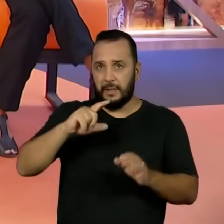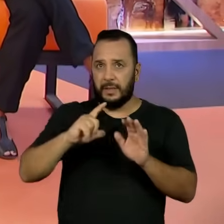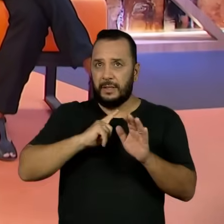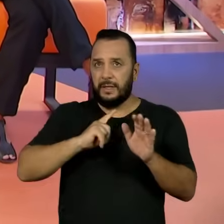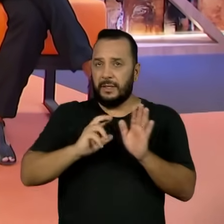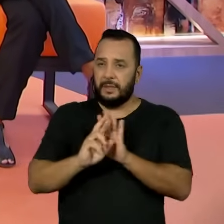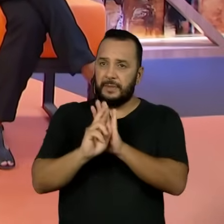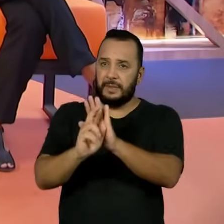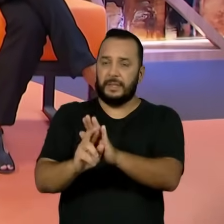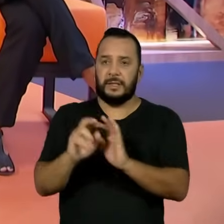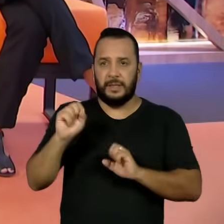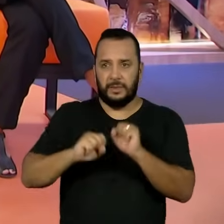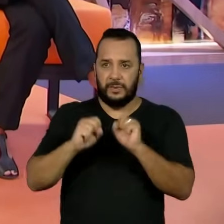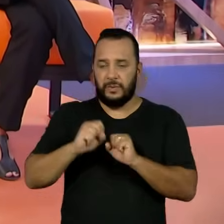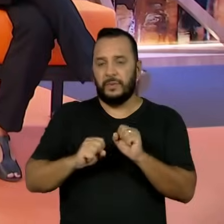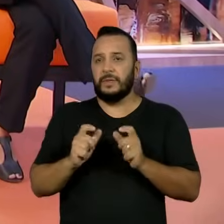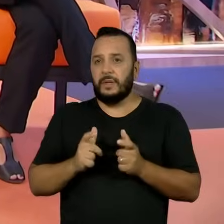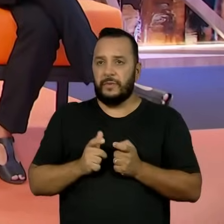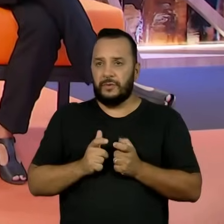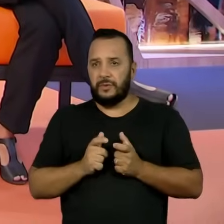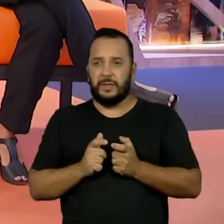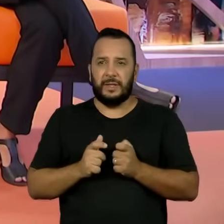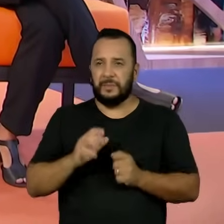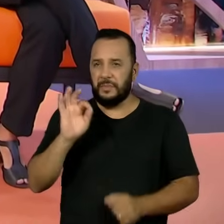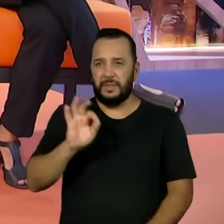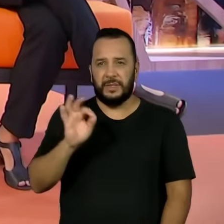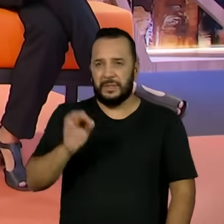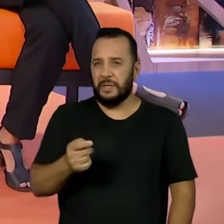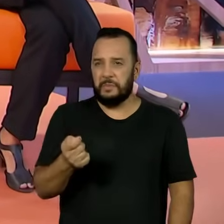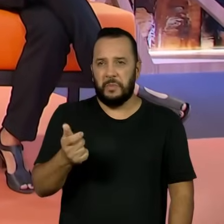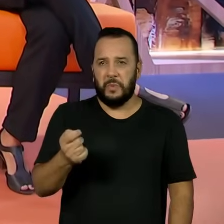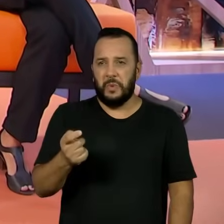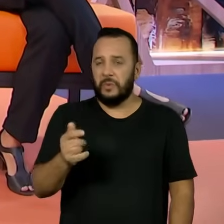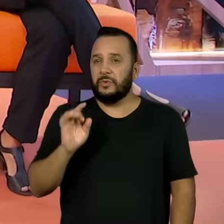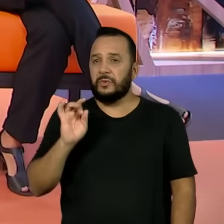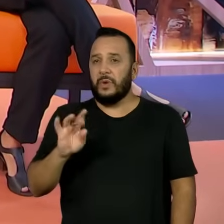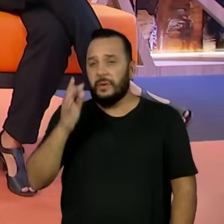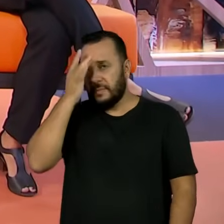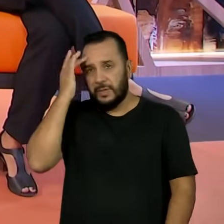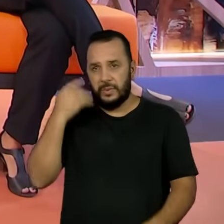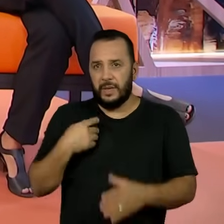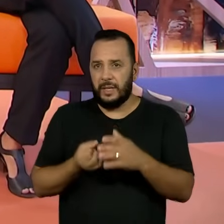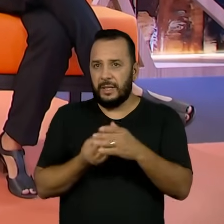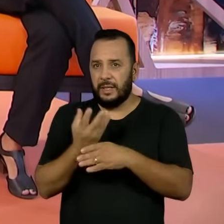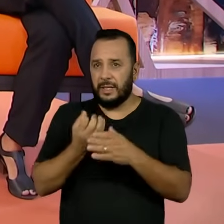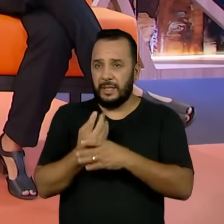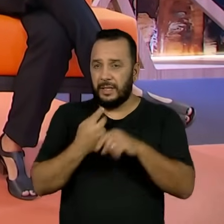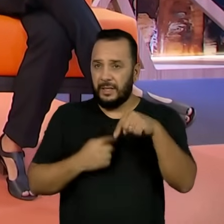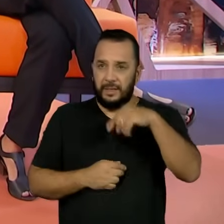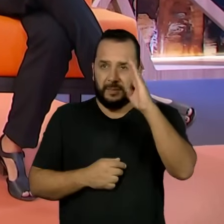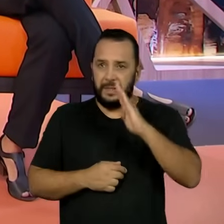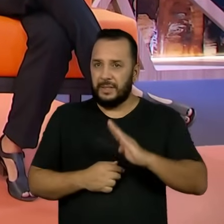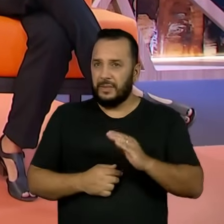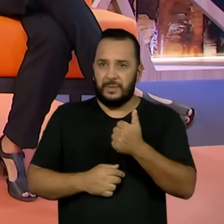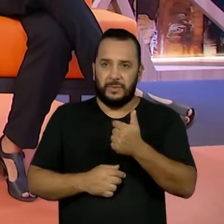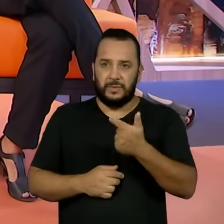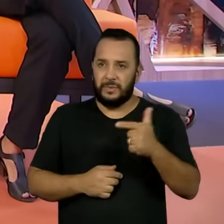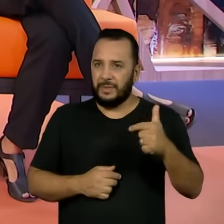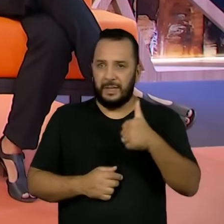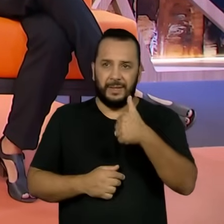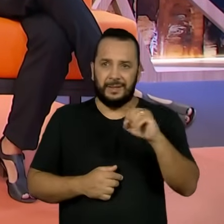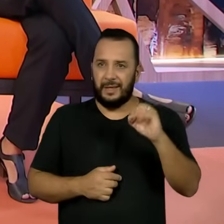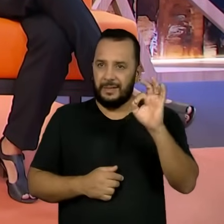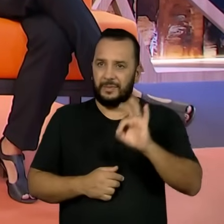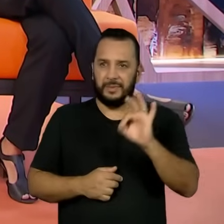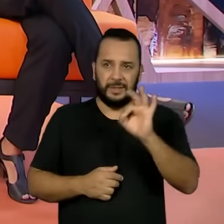dos videogames uma porcentagem muitíssimo pequena de desenvolvedores. No Brasil, a gente não chega nem a 10% dos desenvolvedores.